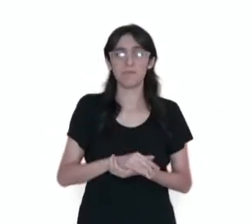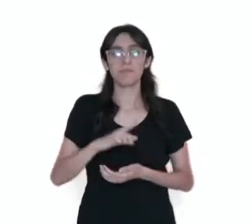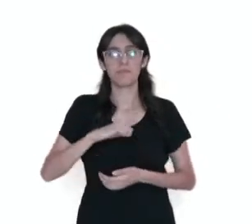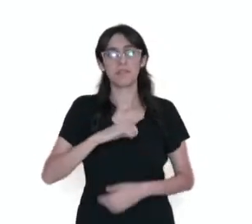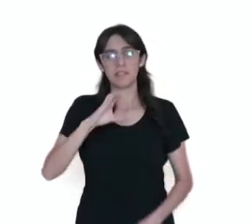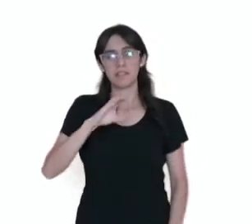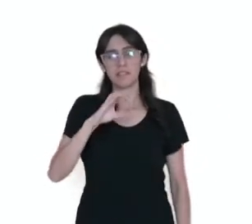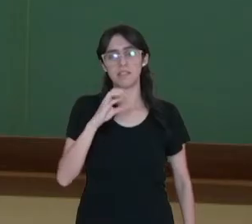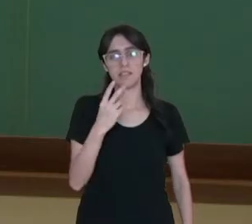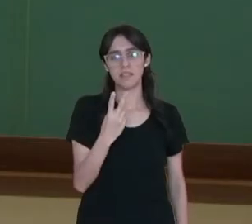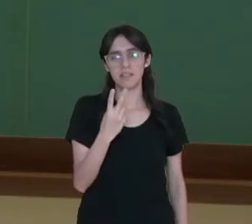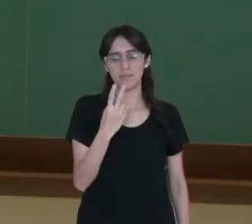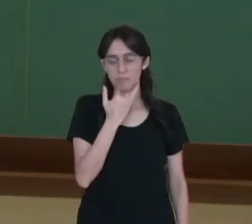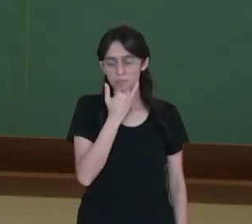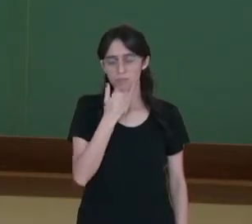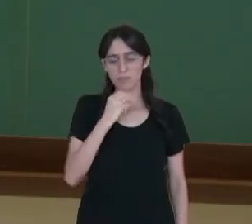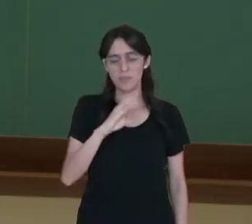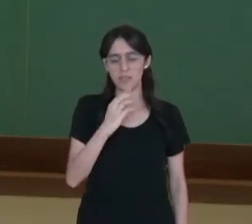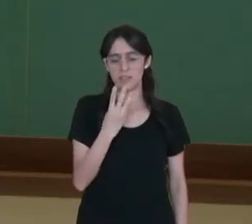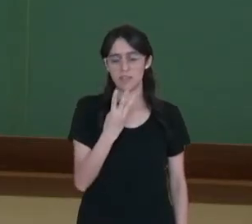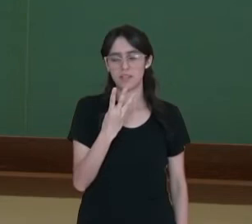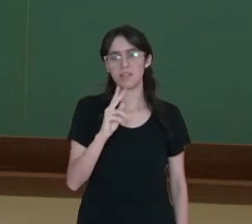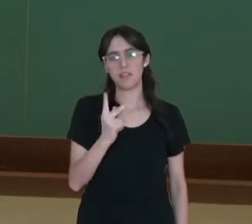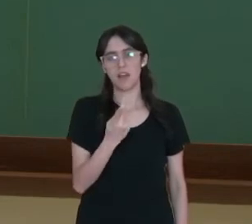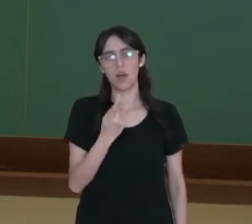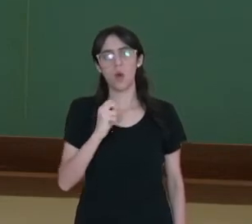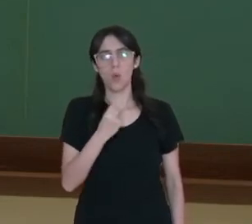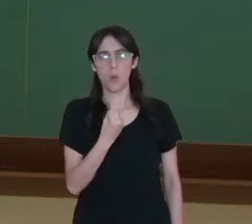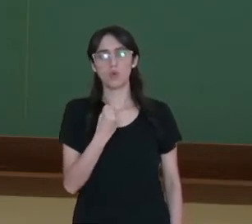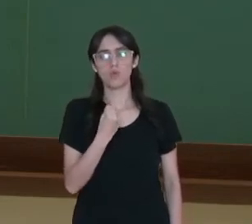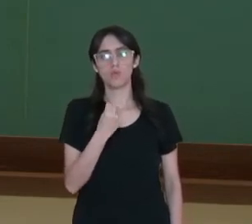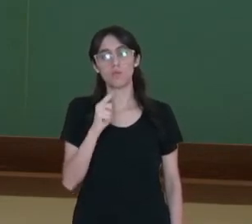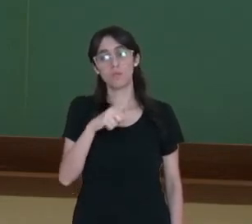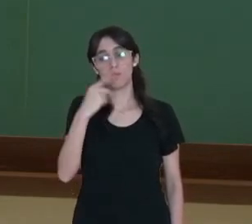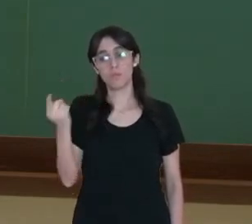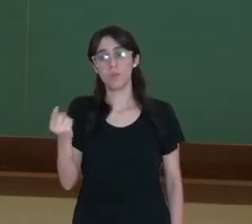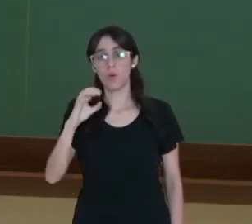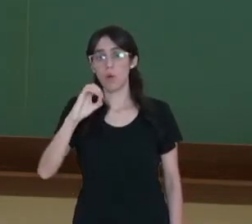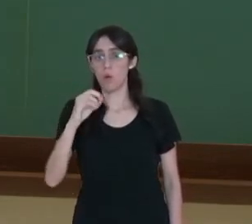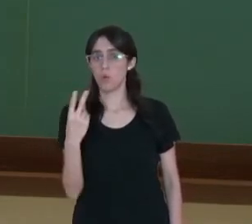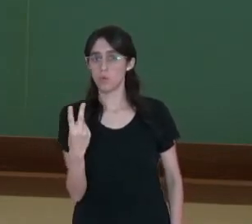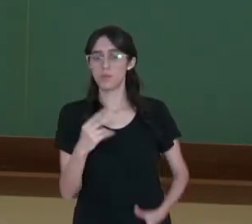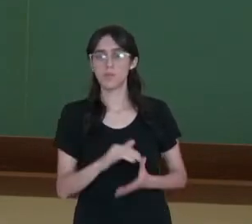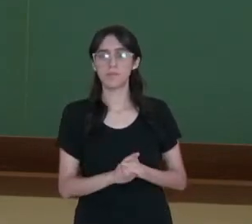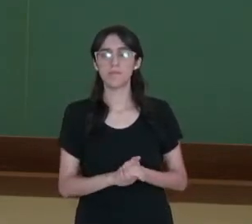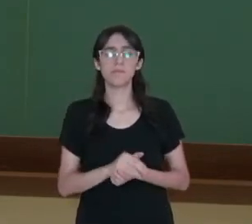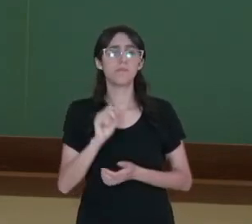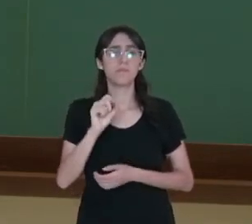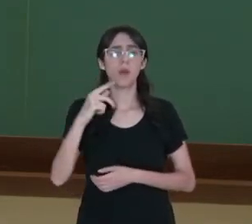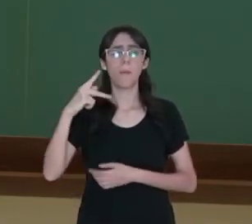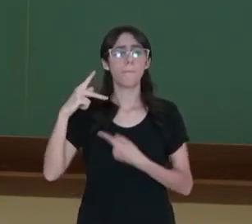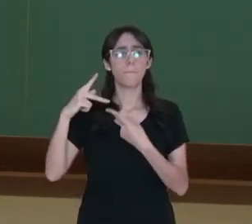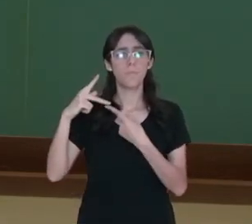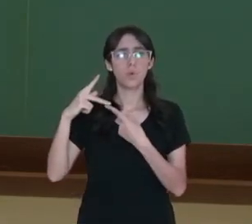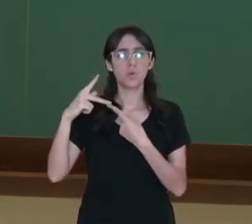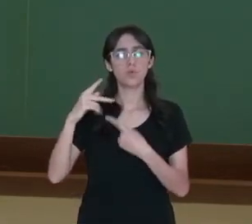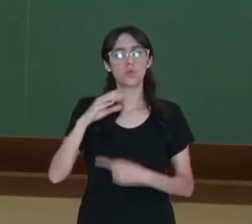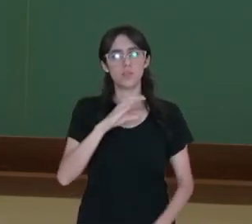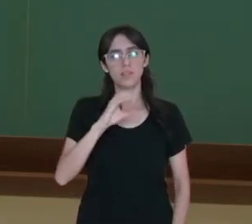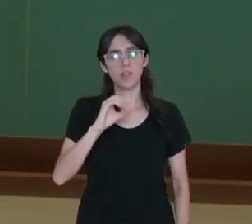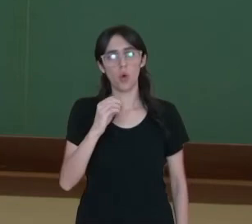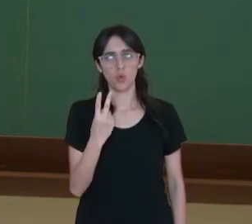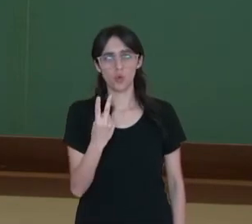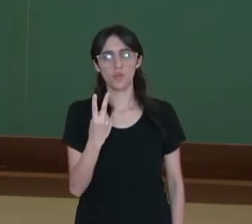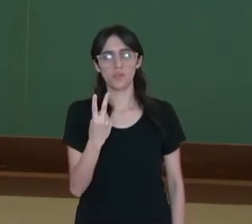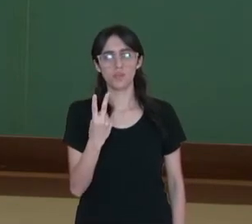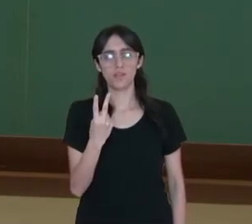propano, e o O2, que é o gás oxigênio, então são os dois que estão antes da seta. Quem são os produtos? O CO2, que é o dióxido de carbono, e o